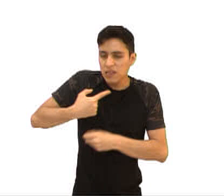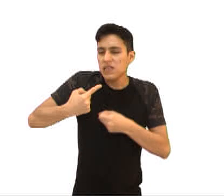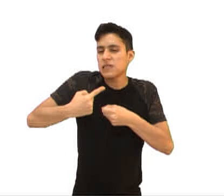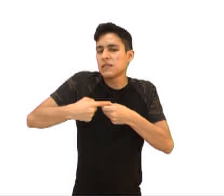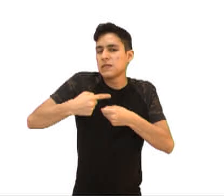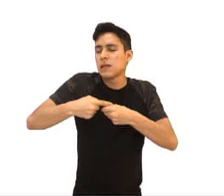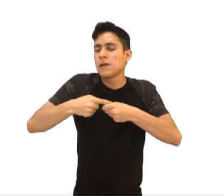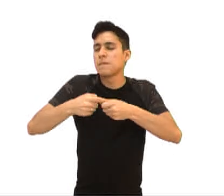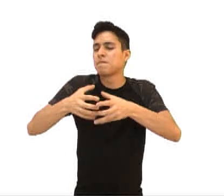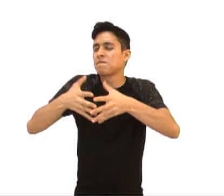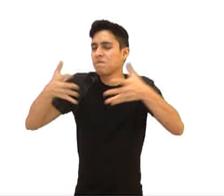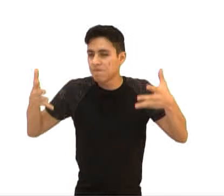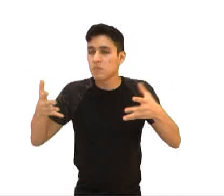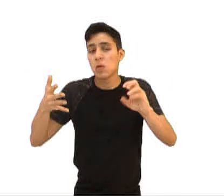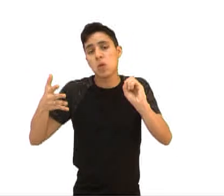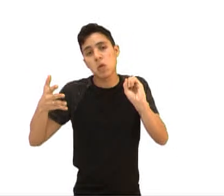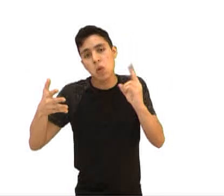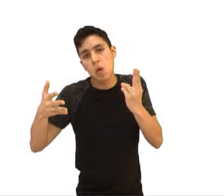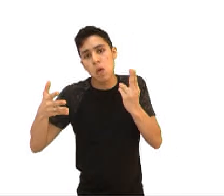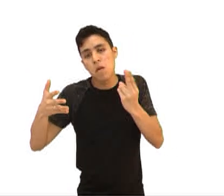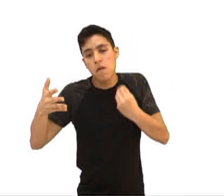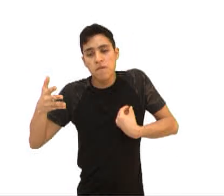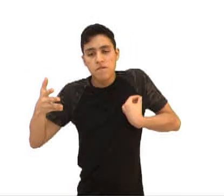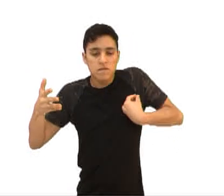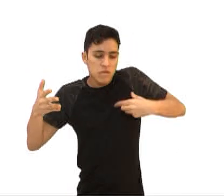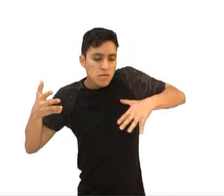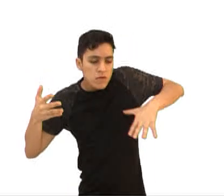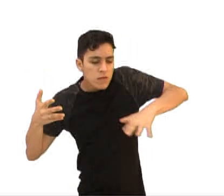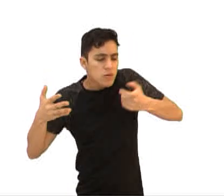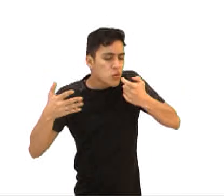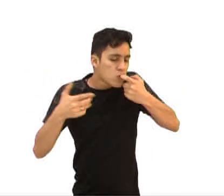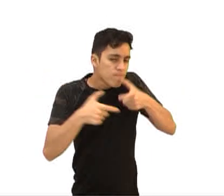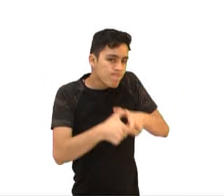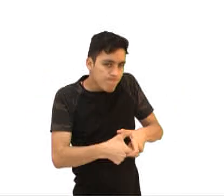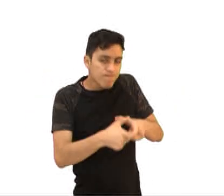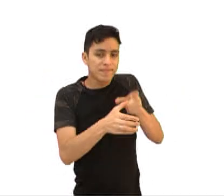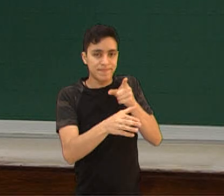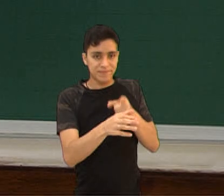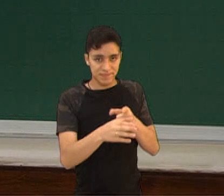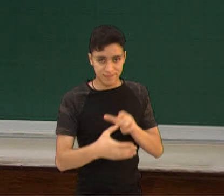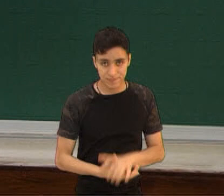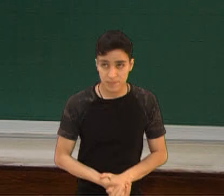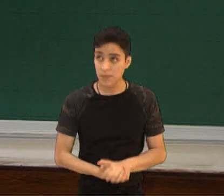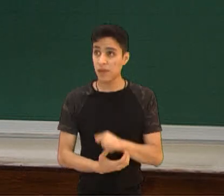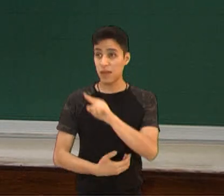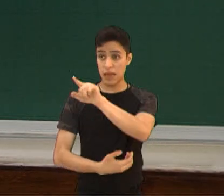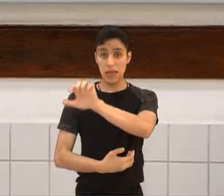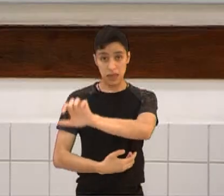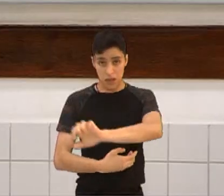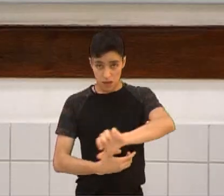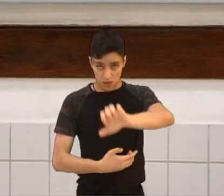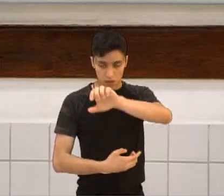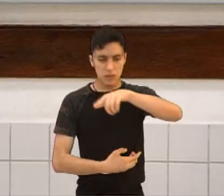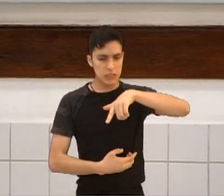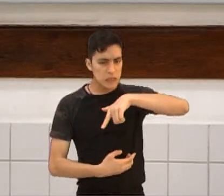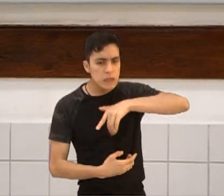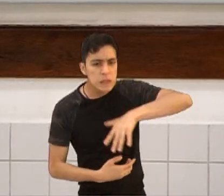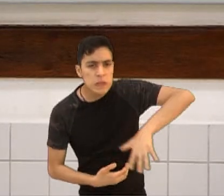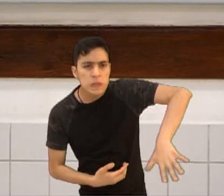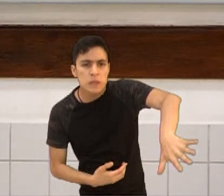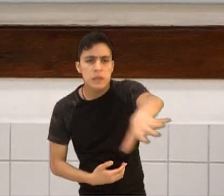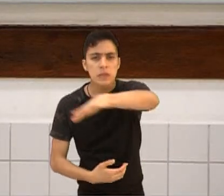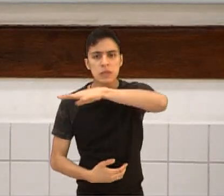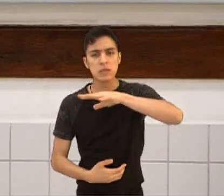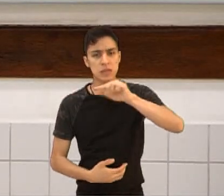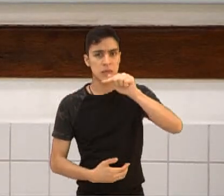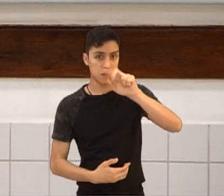e nas pequenas cidades europeias, né? A Europa, mesmo tendo uma urbanização com esse índice considerável, essa porcentagem